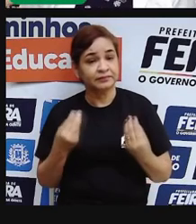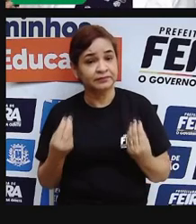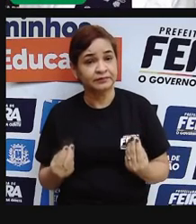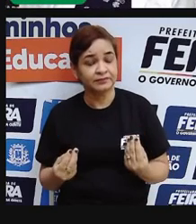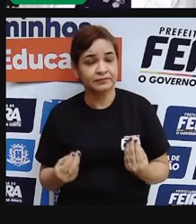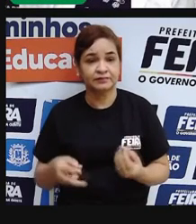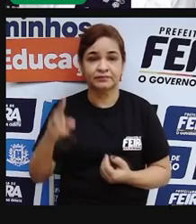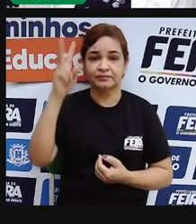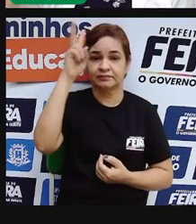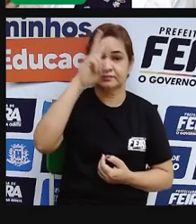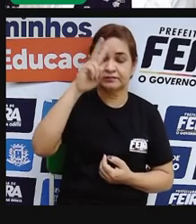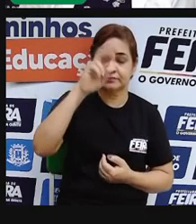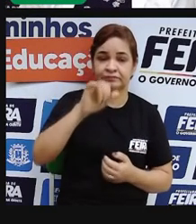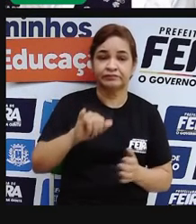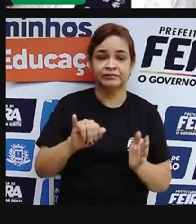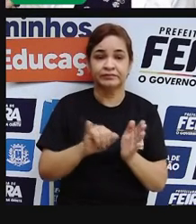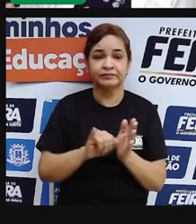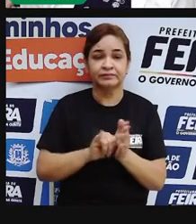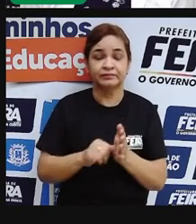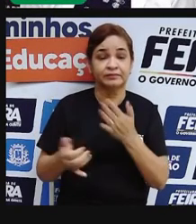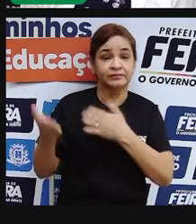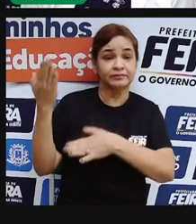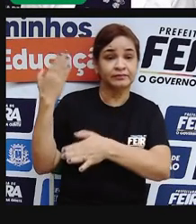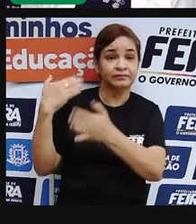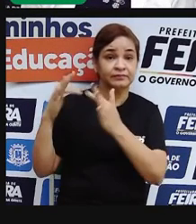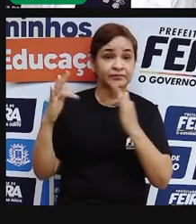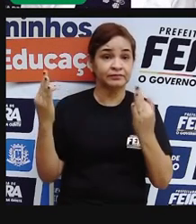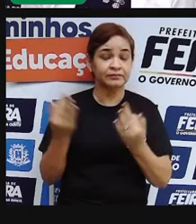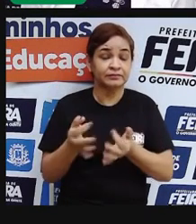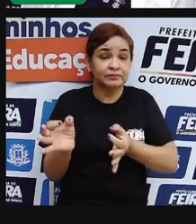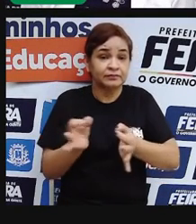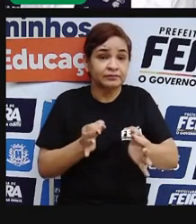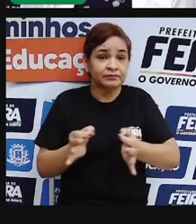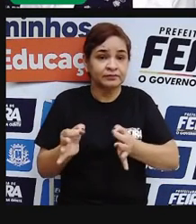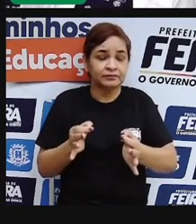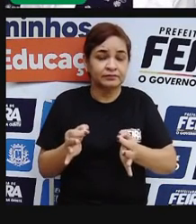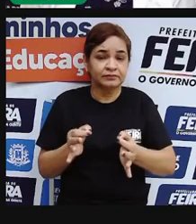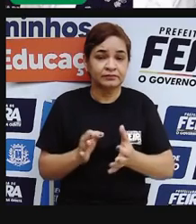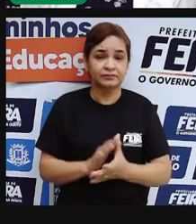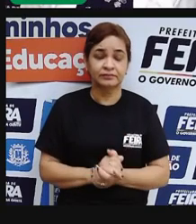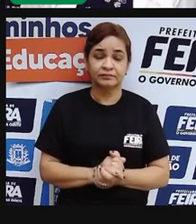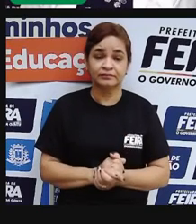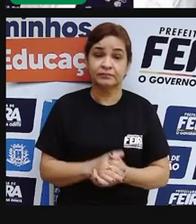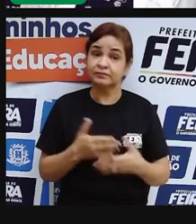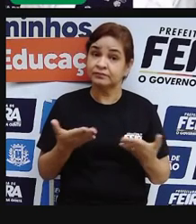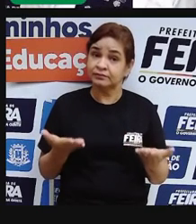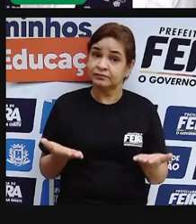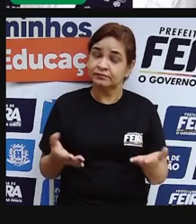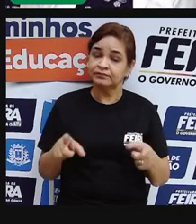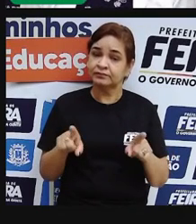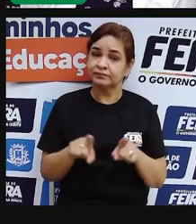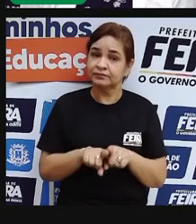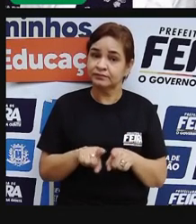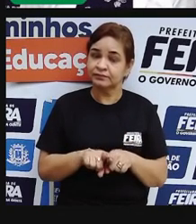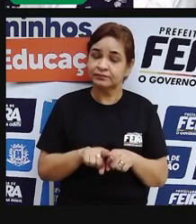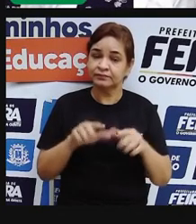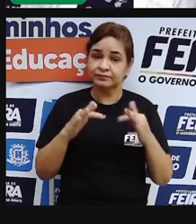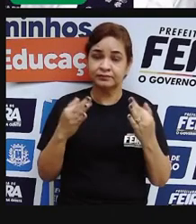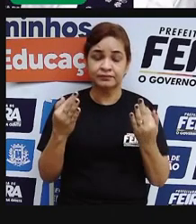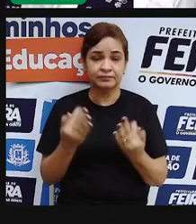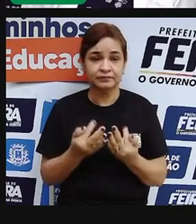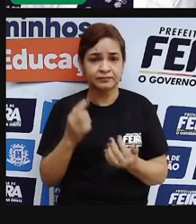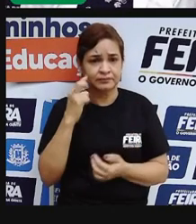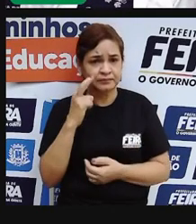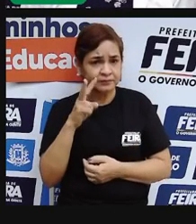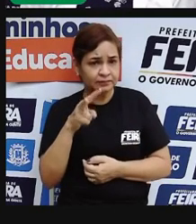a nossa identidade a nossa ancestralidade vai sendo formada por isso também na mesma família